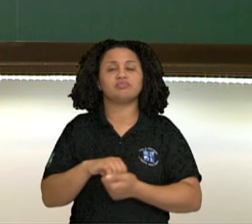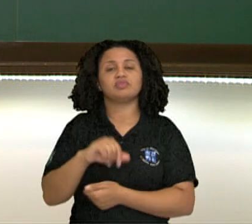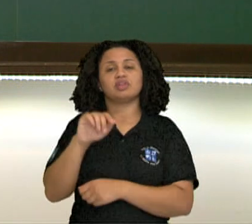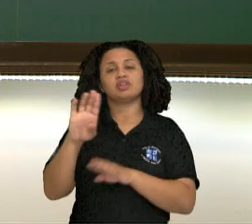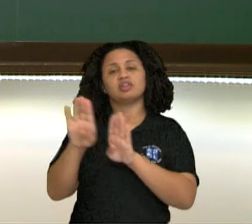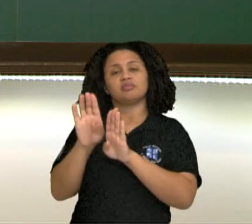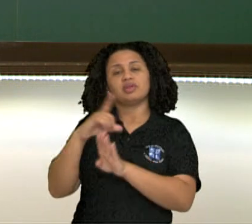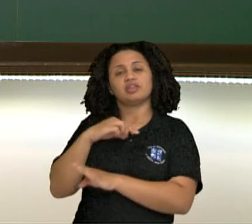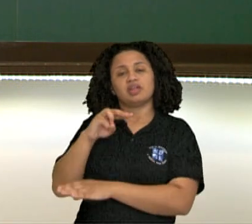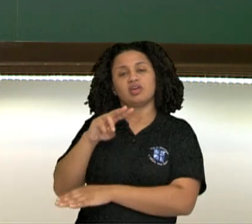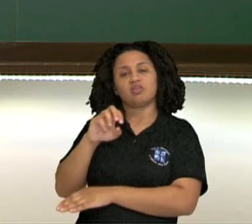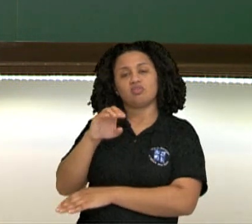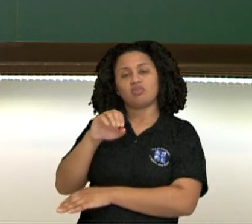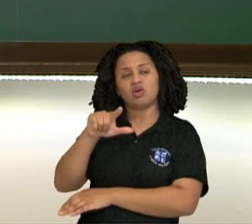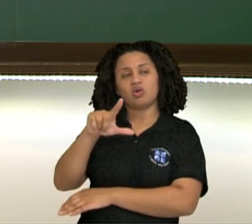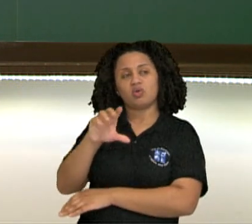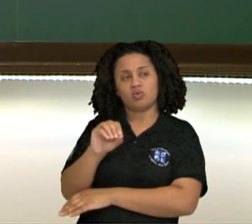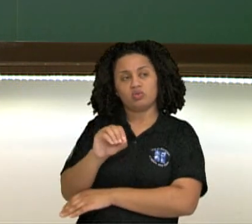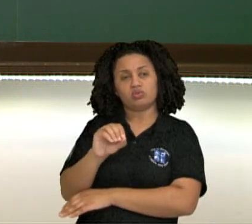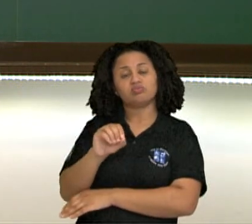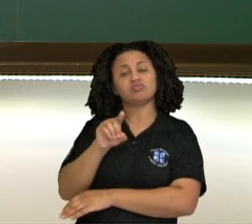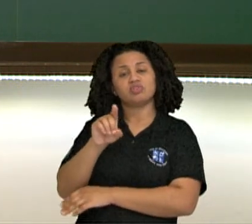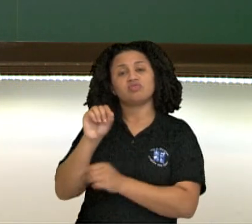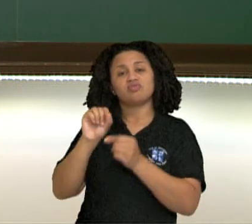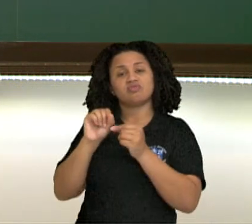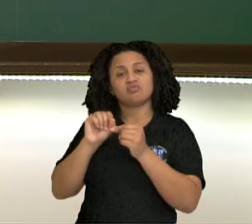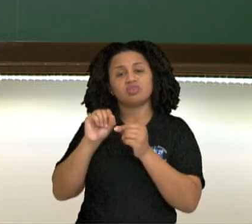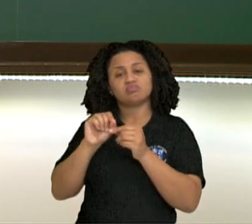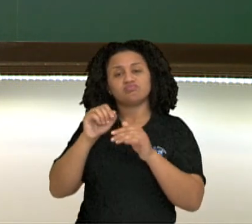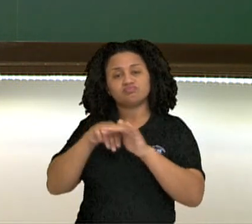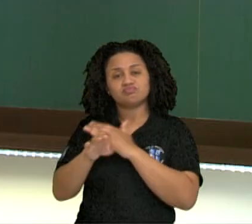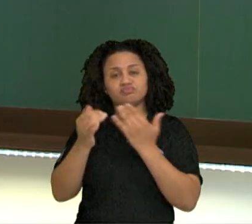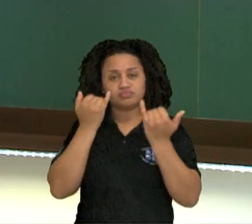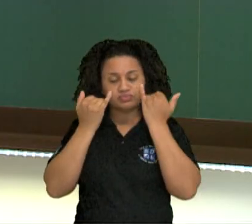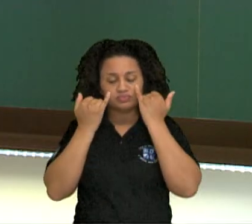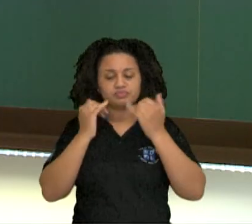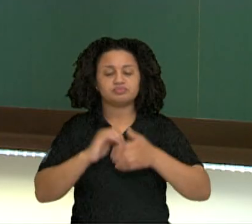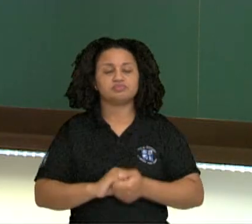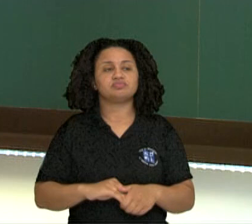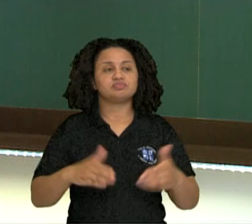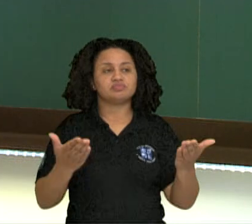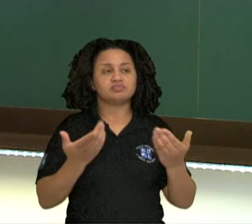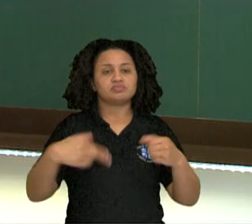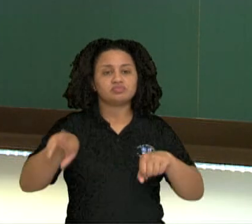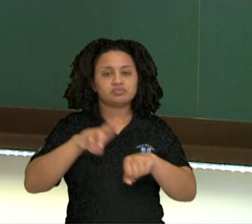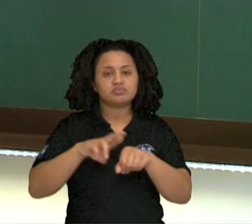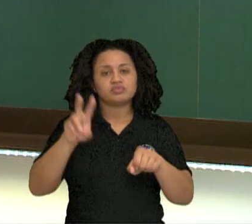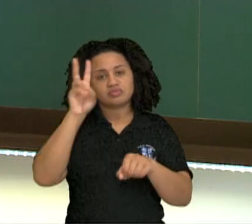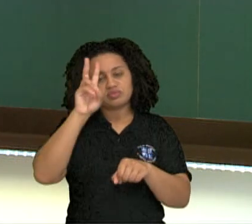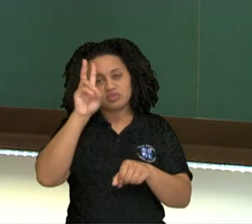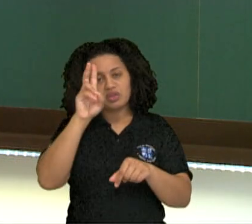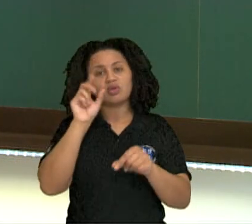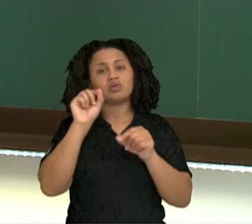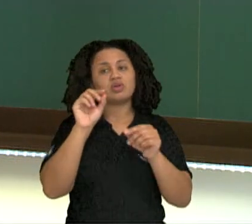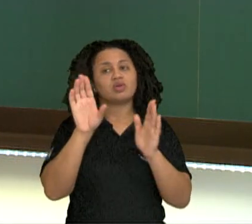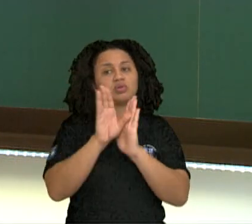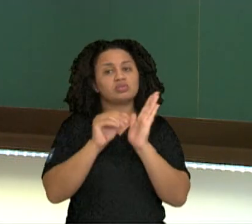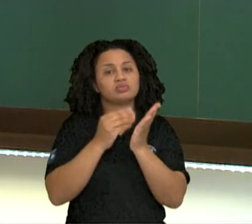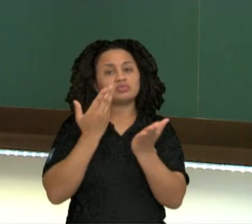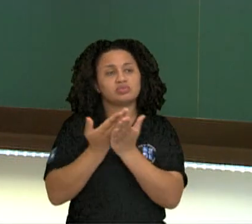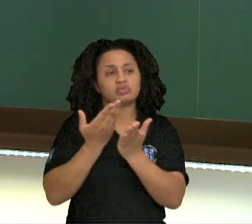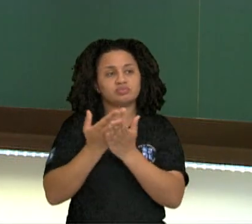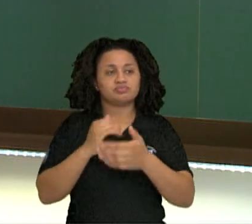reserva armazenamento de substâncias diversas Então vamos que lembrar do que a gente viu Nessa aula o microscópio